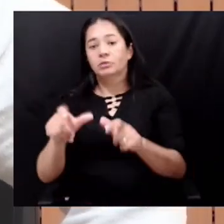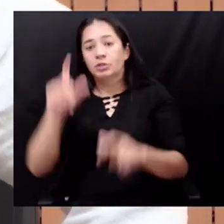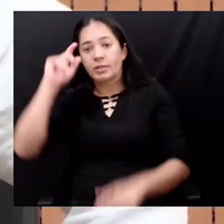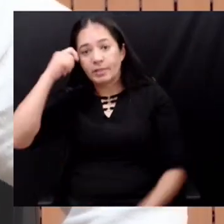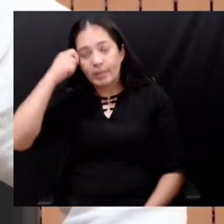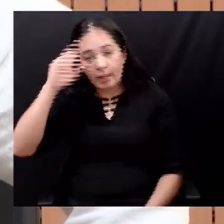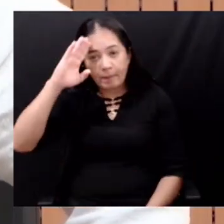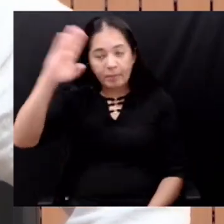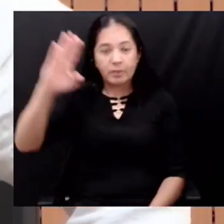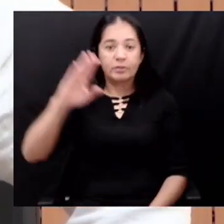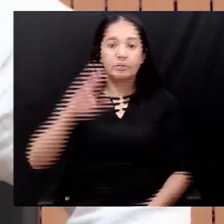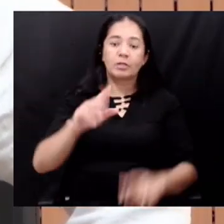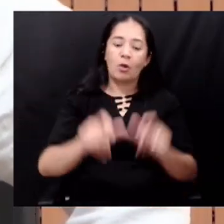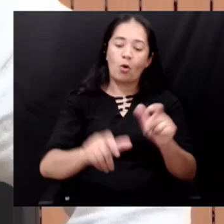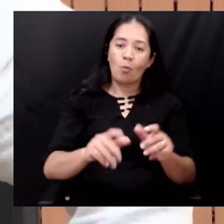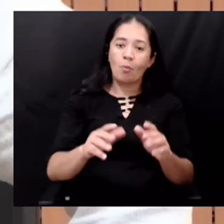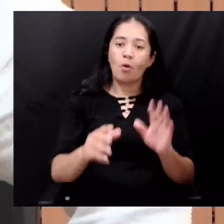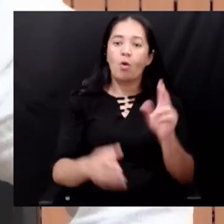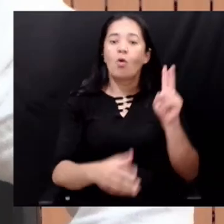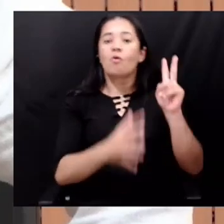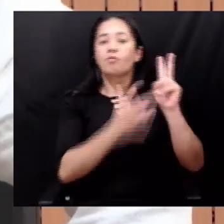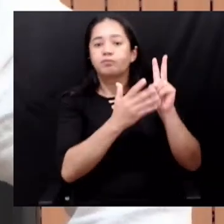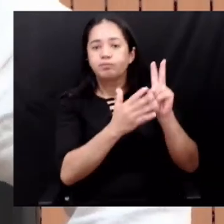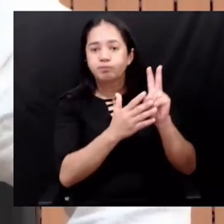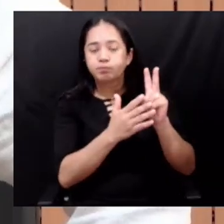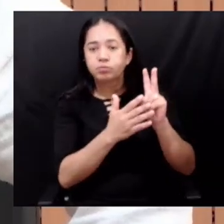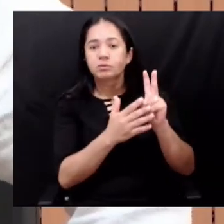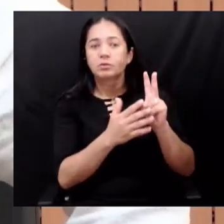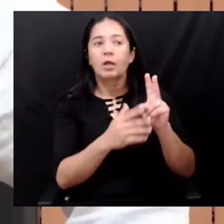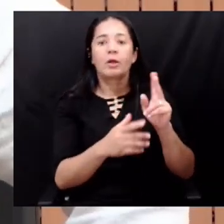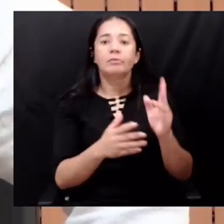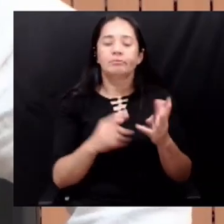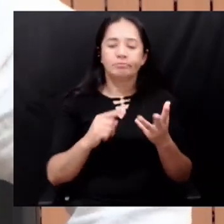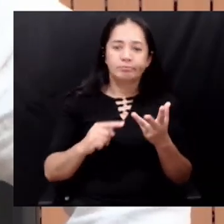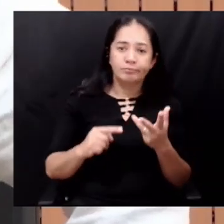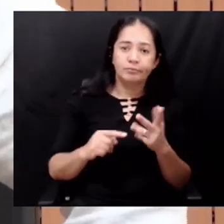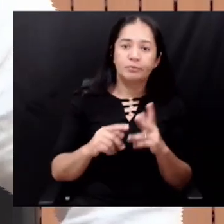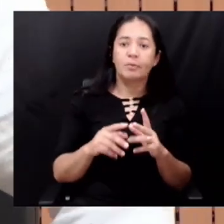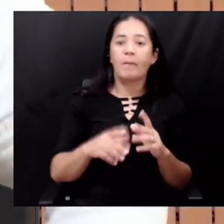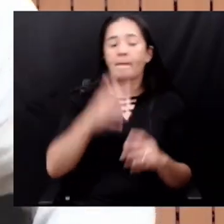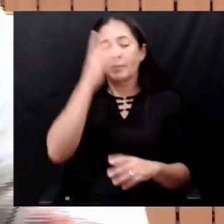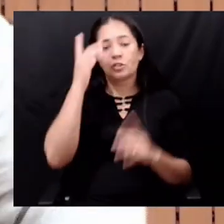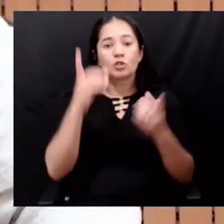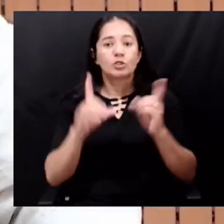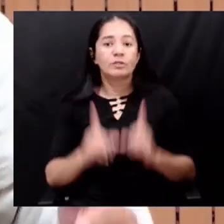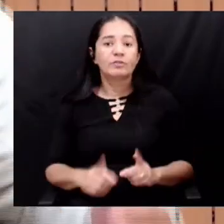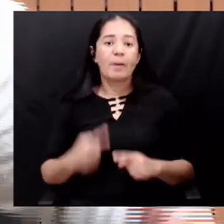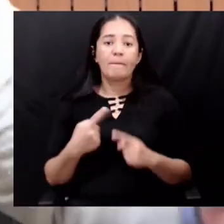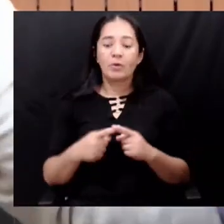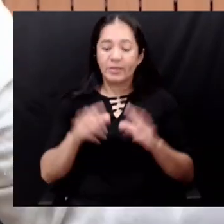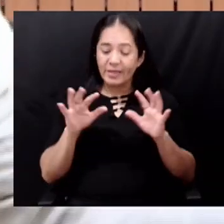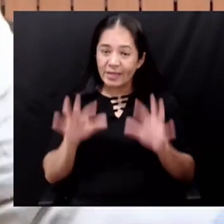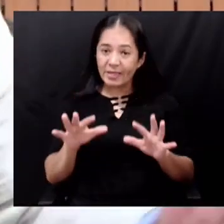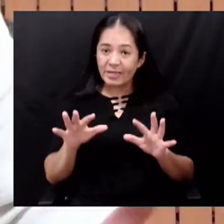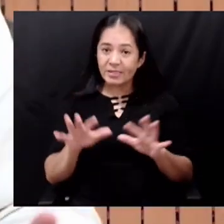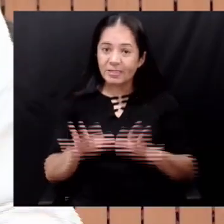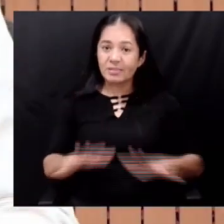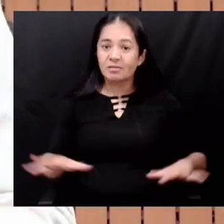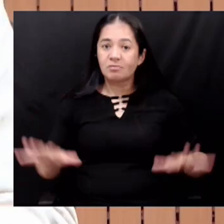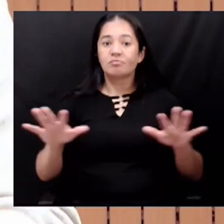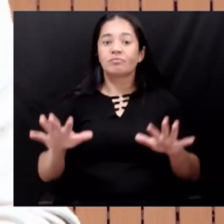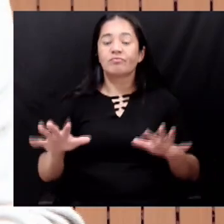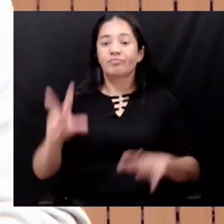indígenas, priorizar quilombolas, priorizar pessoas com deficiência. Por quê? São esses públicos que, historicamente,